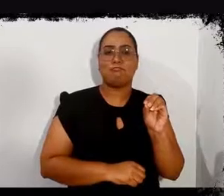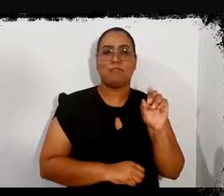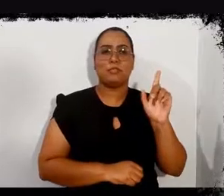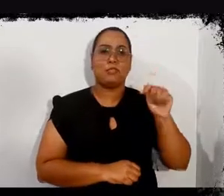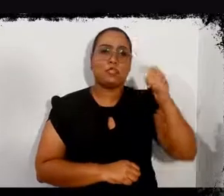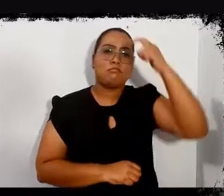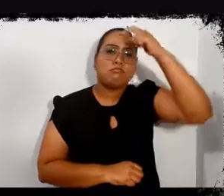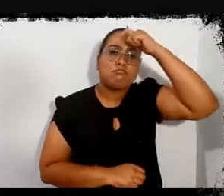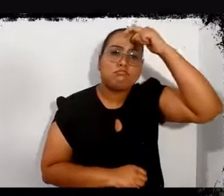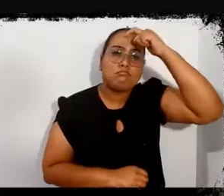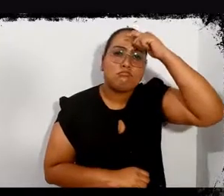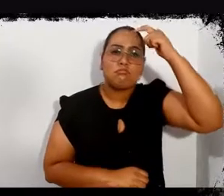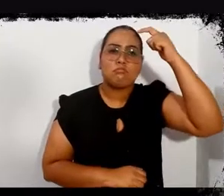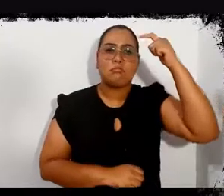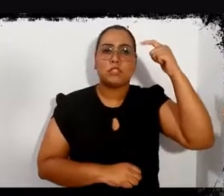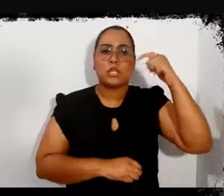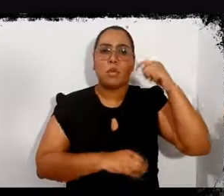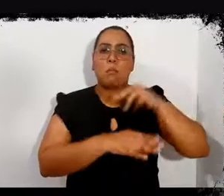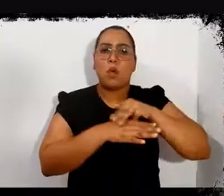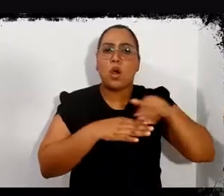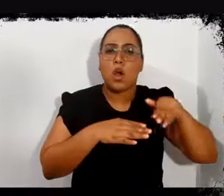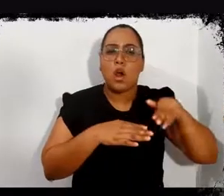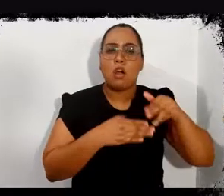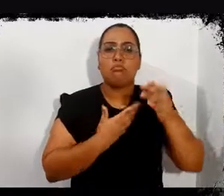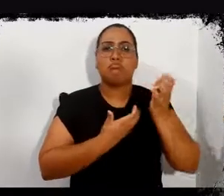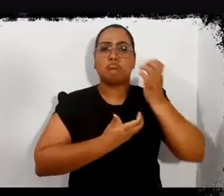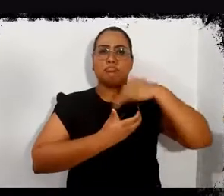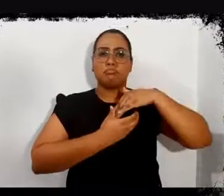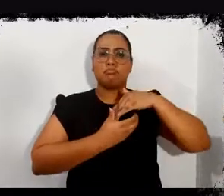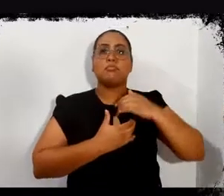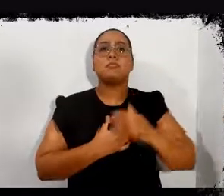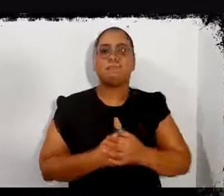religiosos e comportamentais.